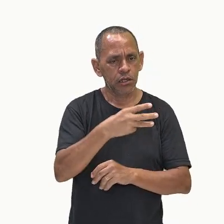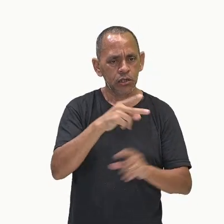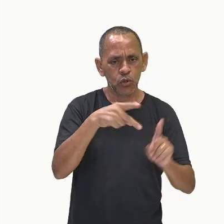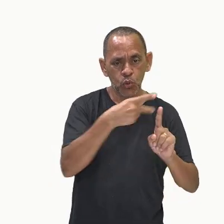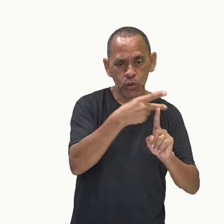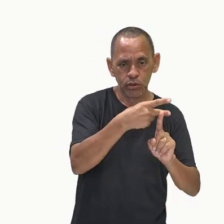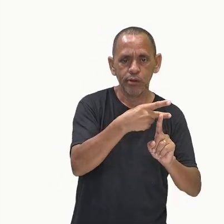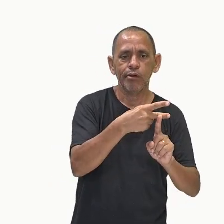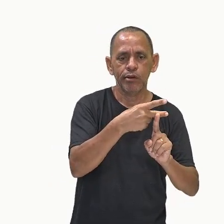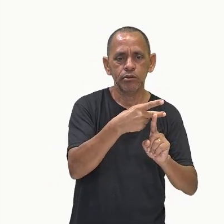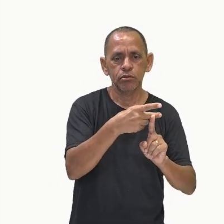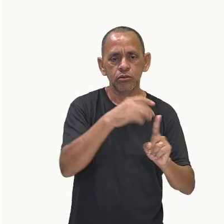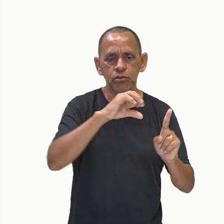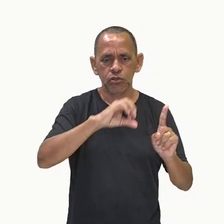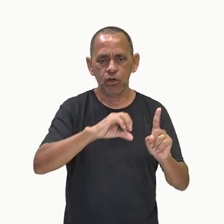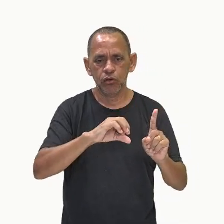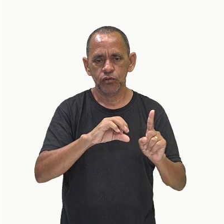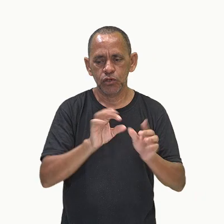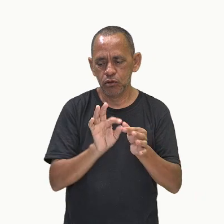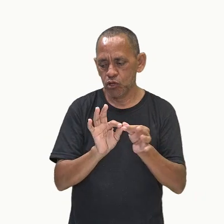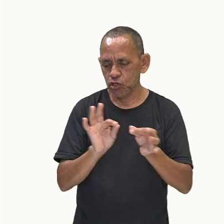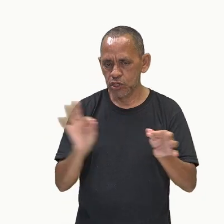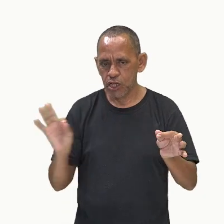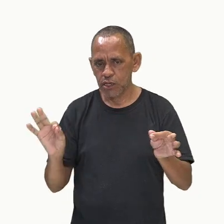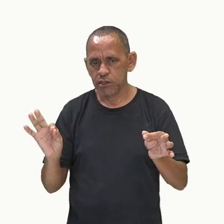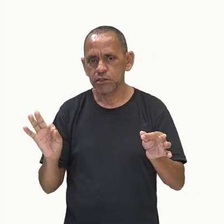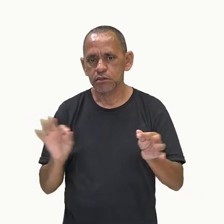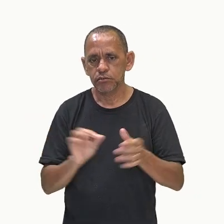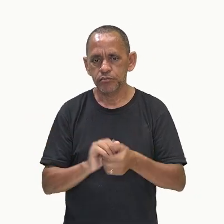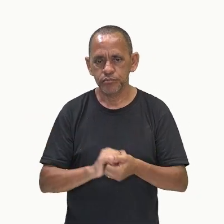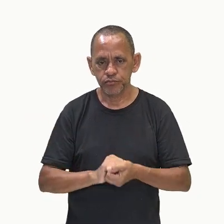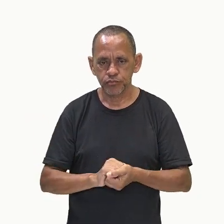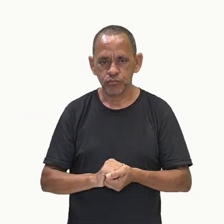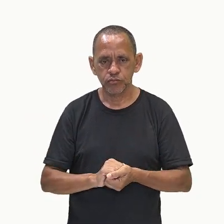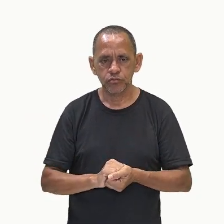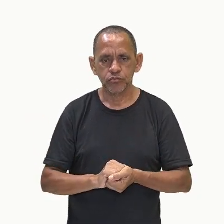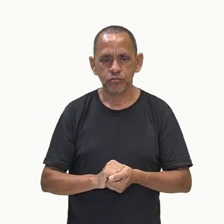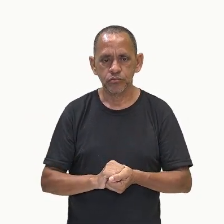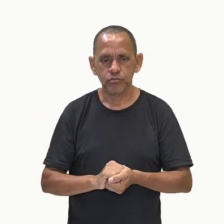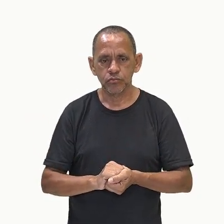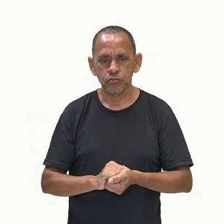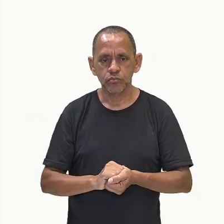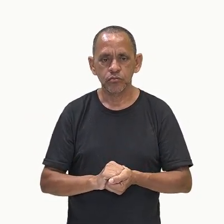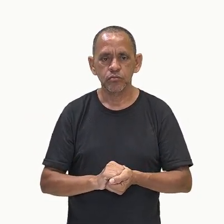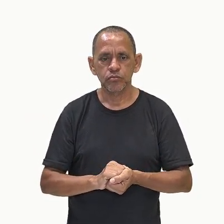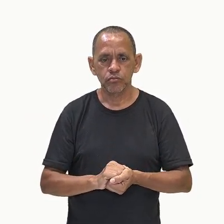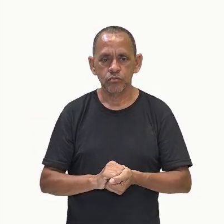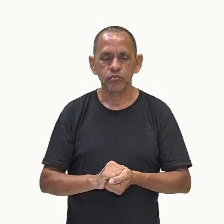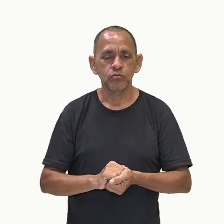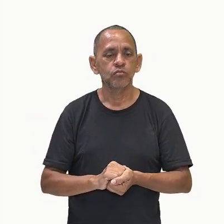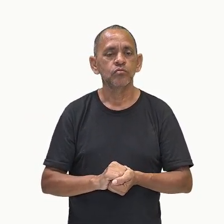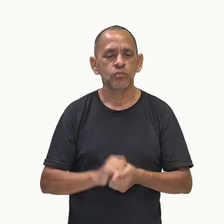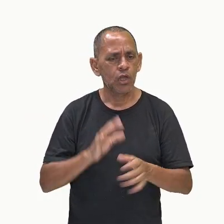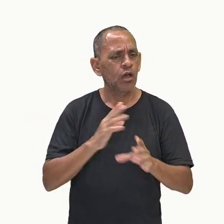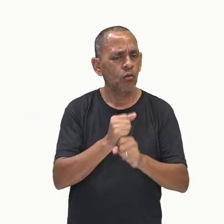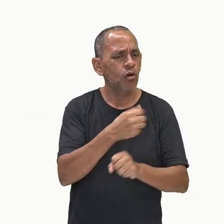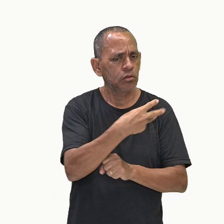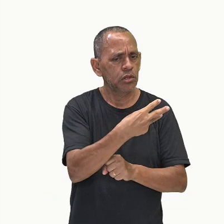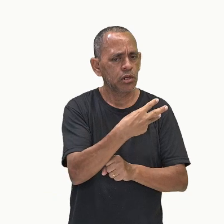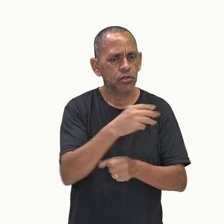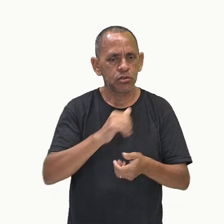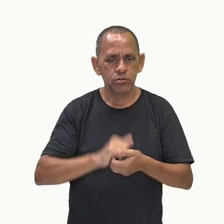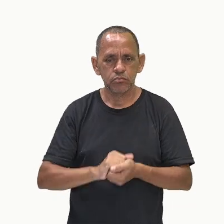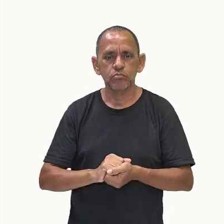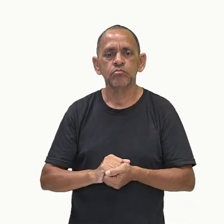a distância de AB é igual a raiz quadrada de 9, que é igual a 3. Então, nós já temos aqui o lado de